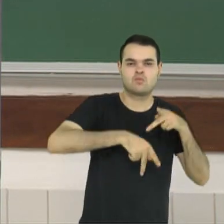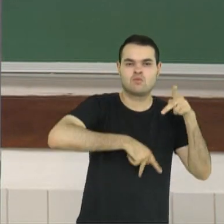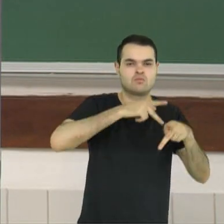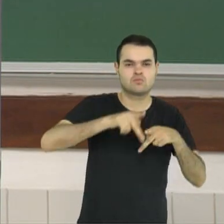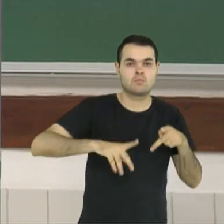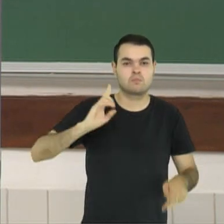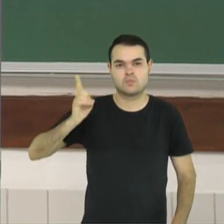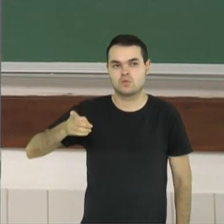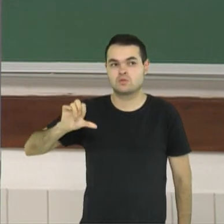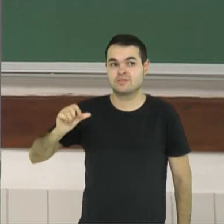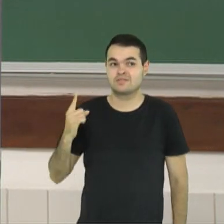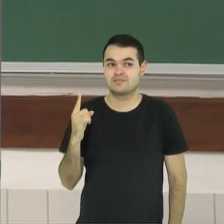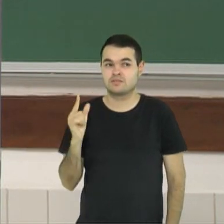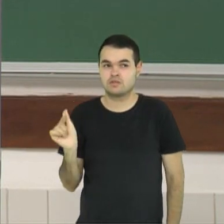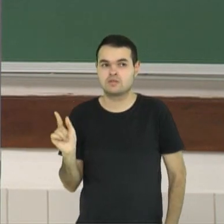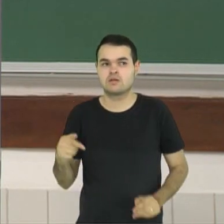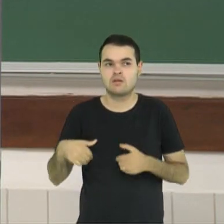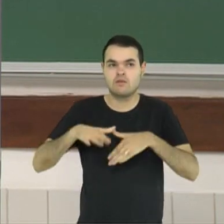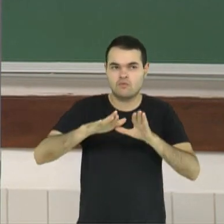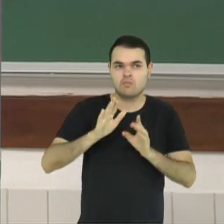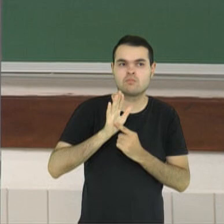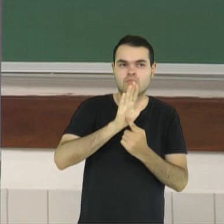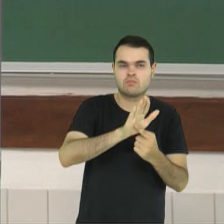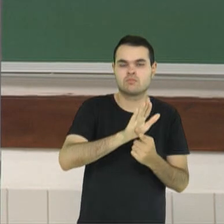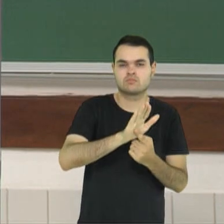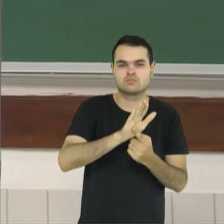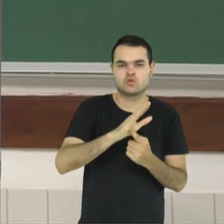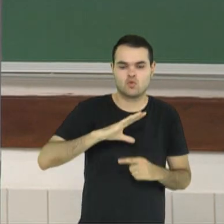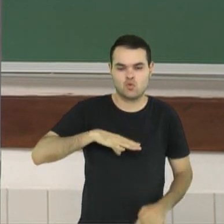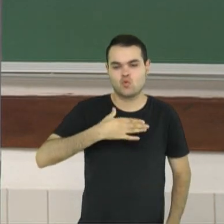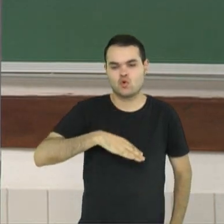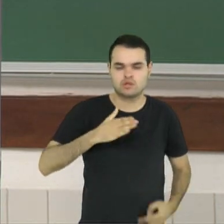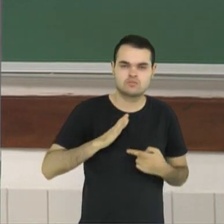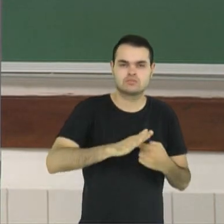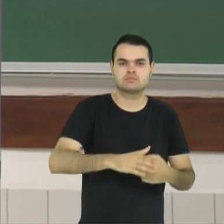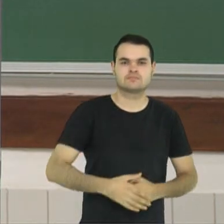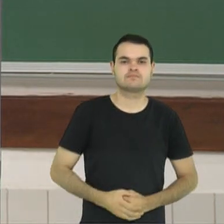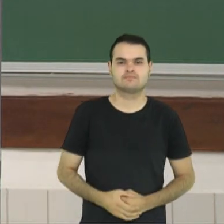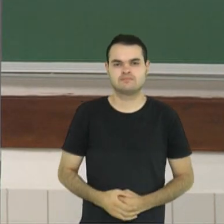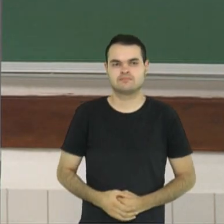17, ele levou a primeira obra, o primeiro momento que ele teve a coragem de trazer o conceito.